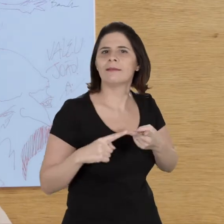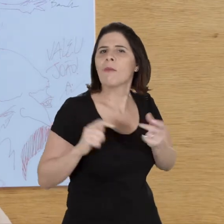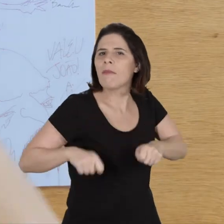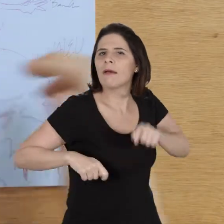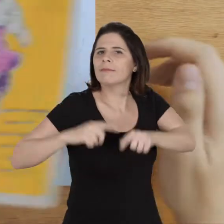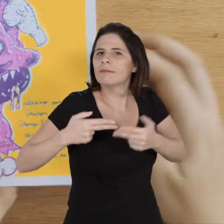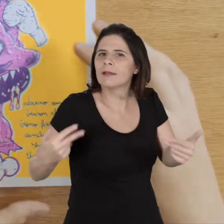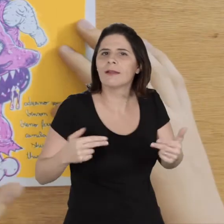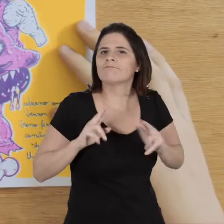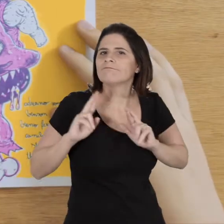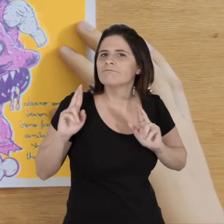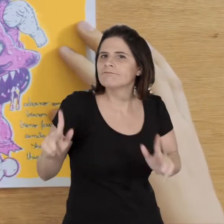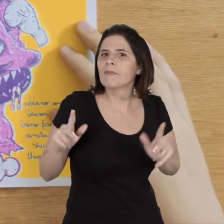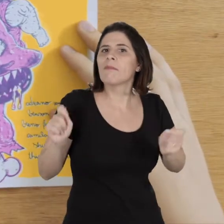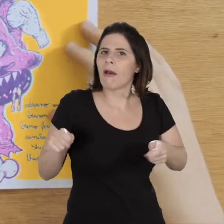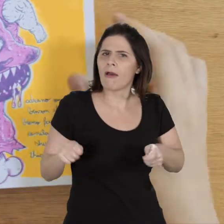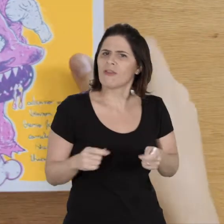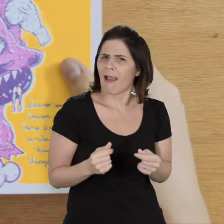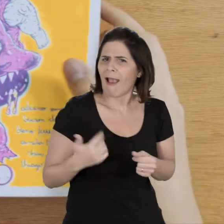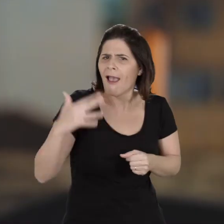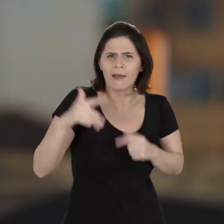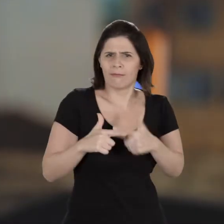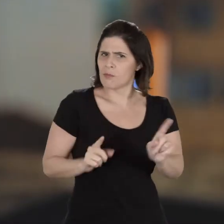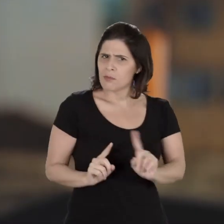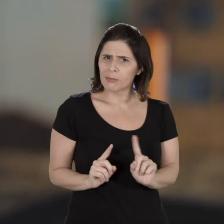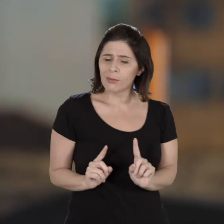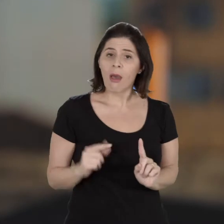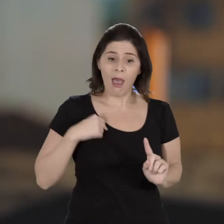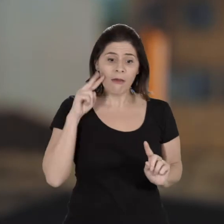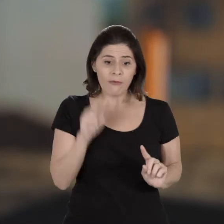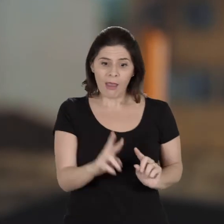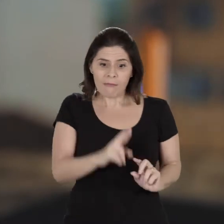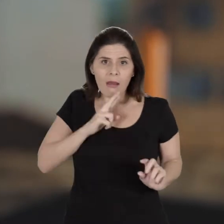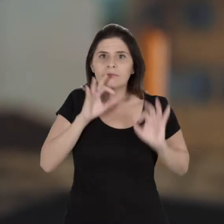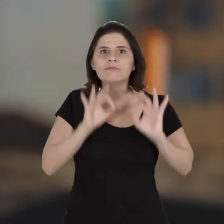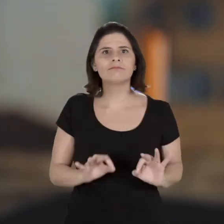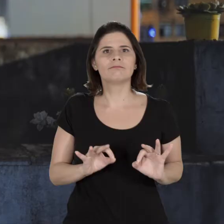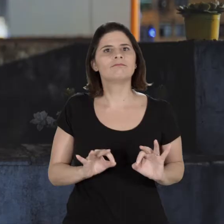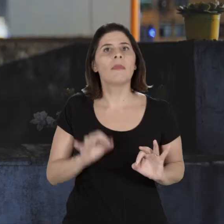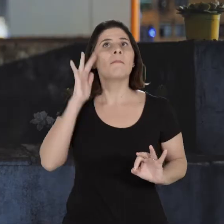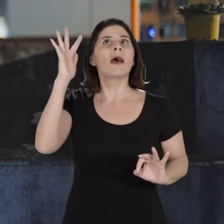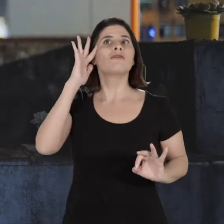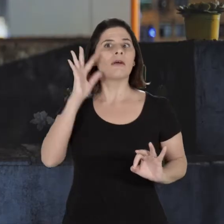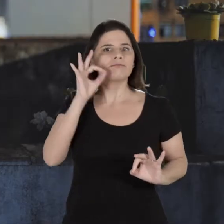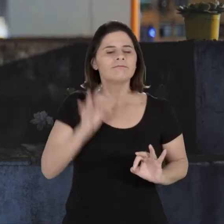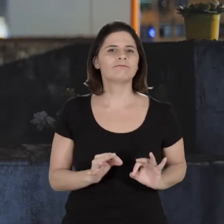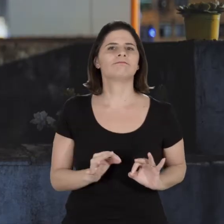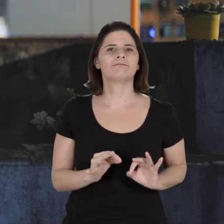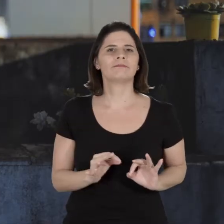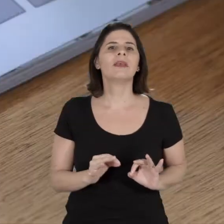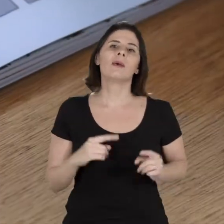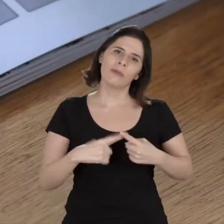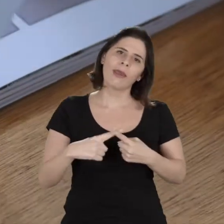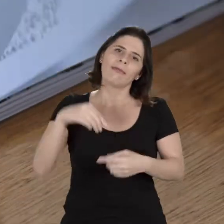super caro e é isso mesmo. Você vê os resultados da forma que você imaginou, né? Que dentro de uma editora que tem toda uma questão de